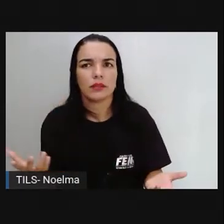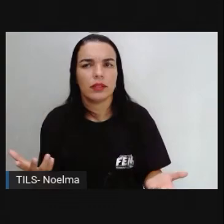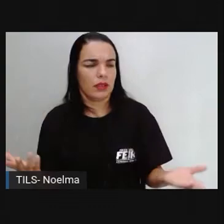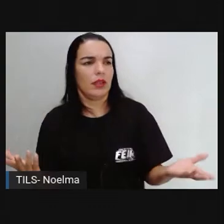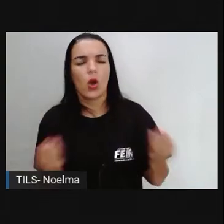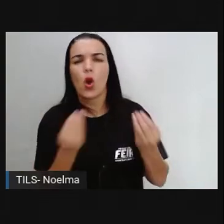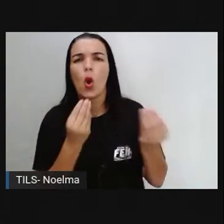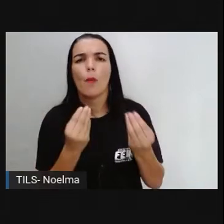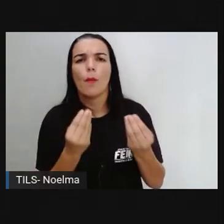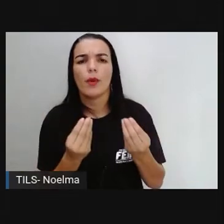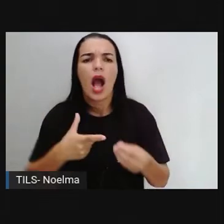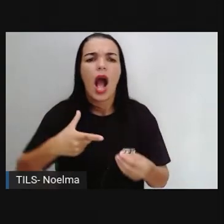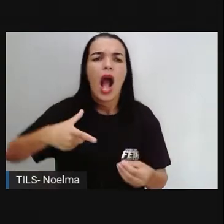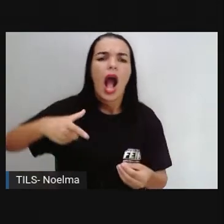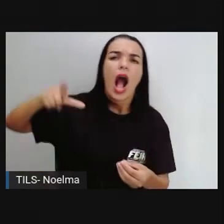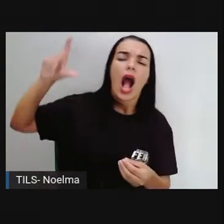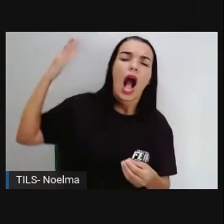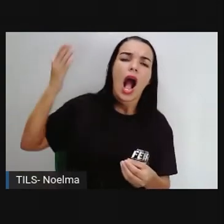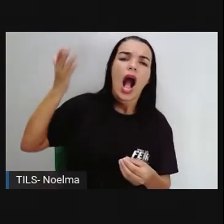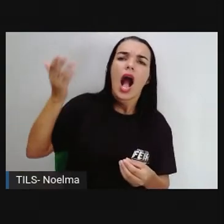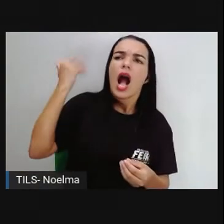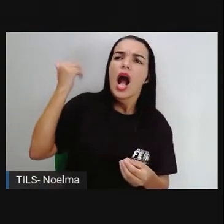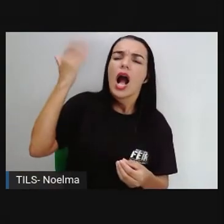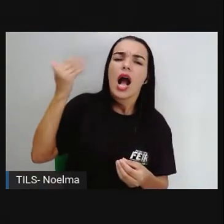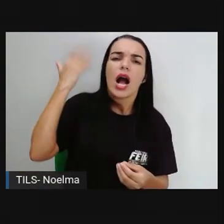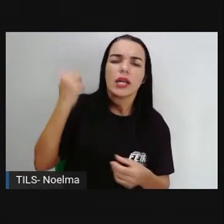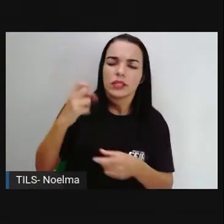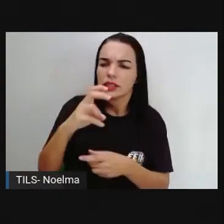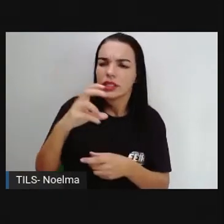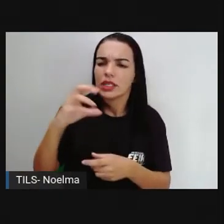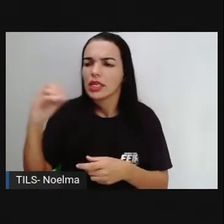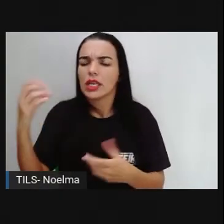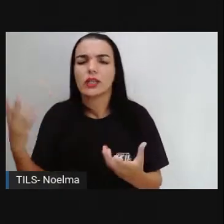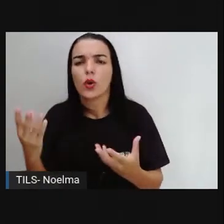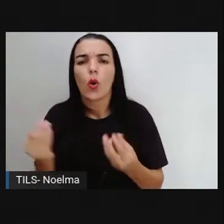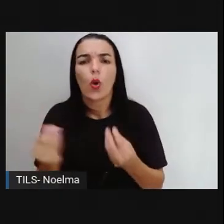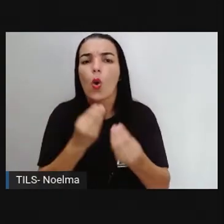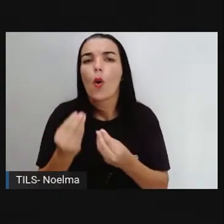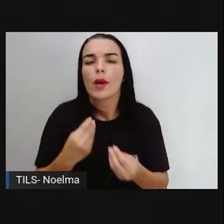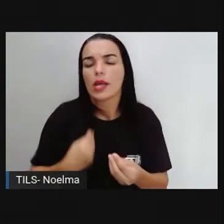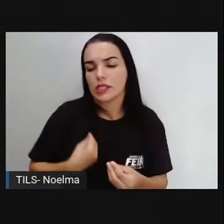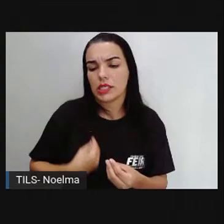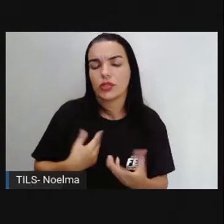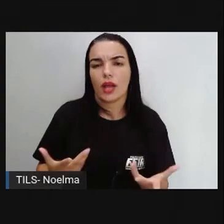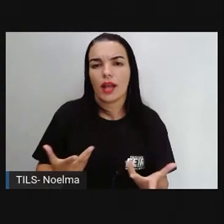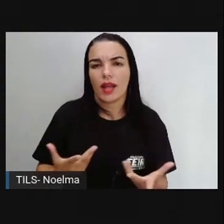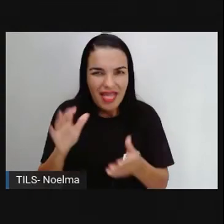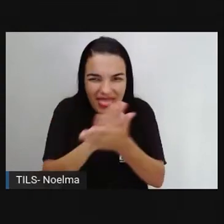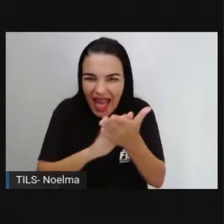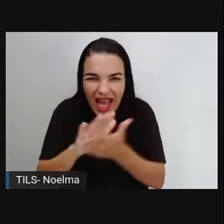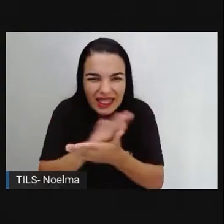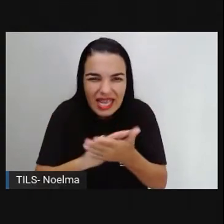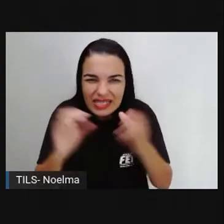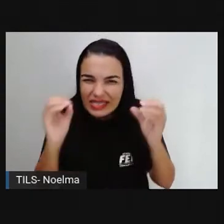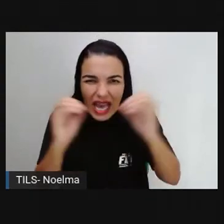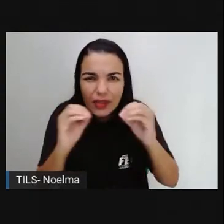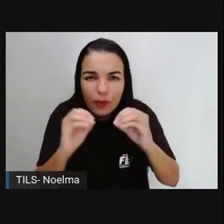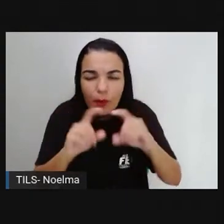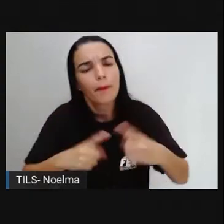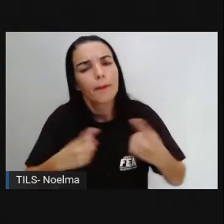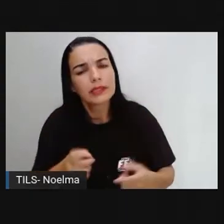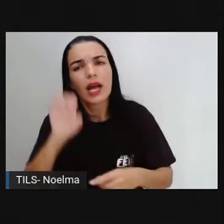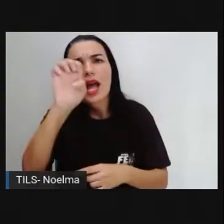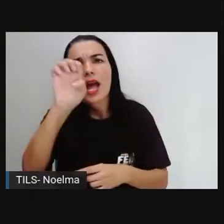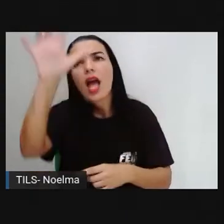1500 são totalmente silenciados, apagados, ignorados, e a história não lida com isso. Os portugueses e os europeus admitem que tinham pessoas aqui que